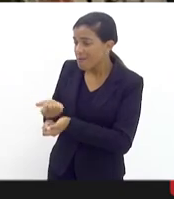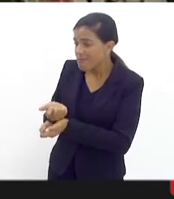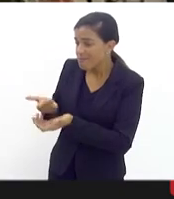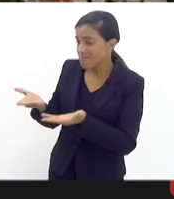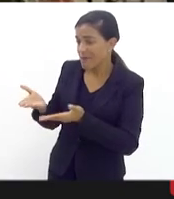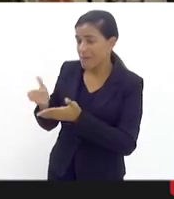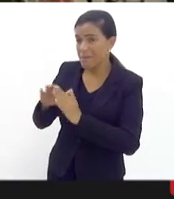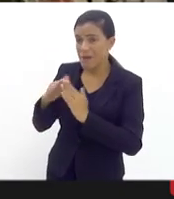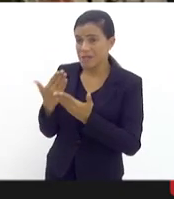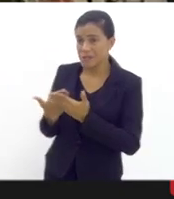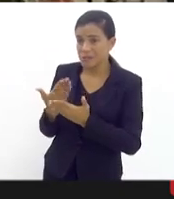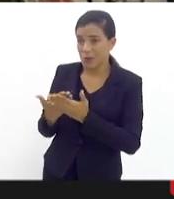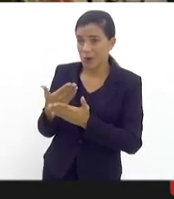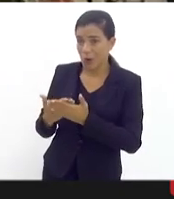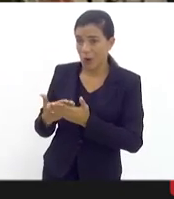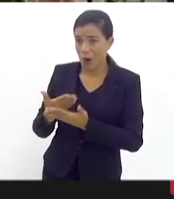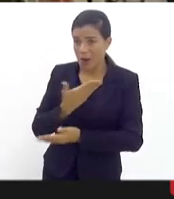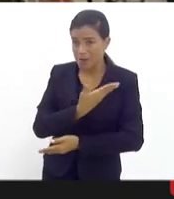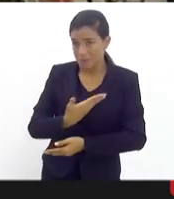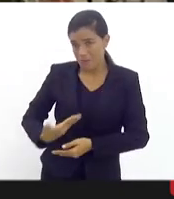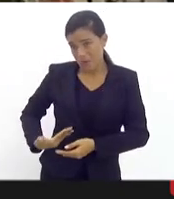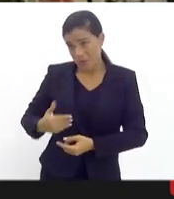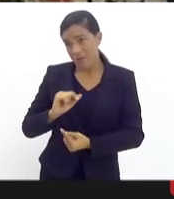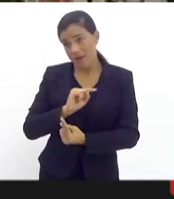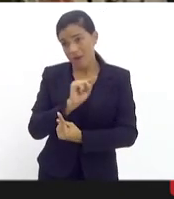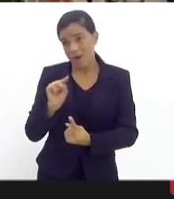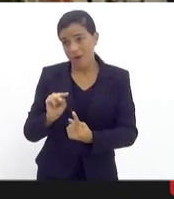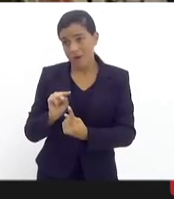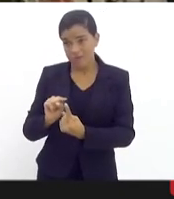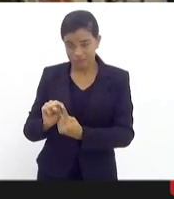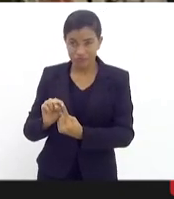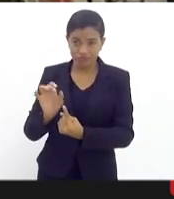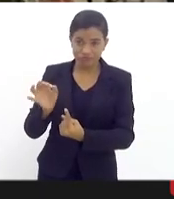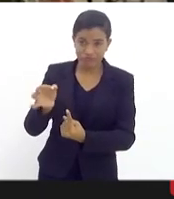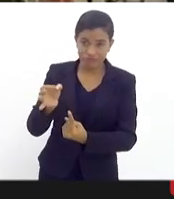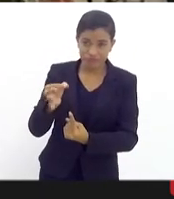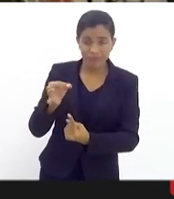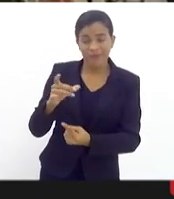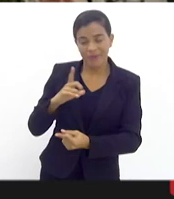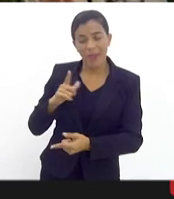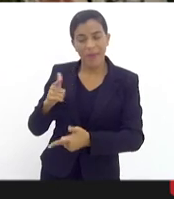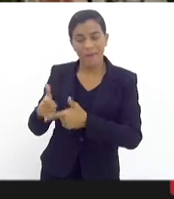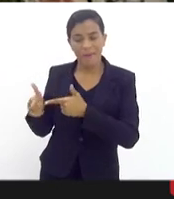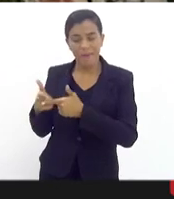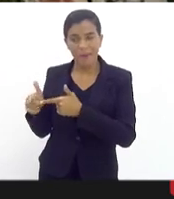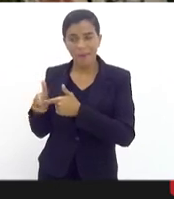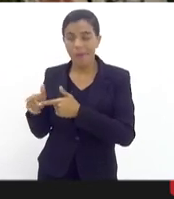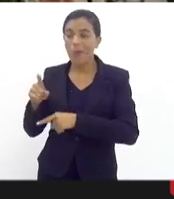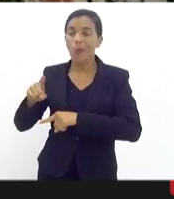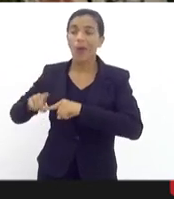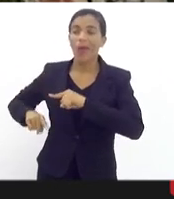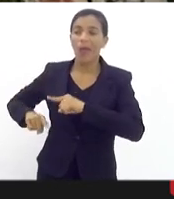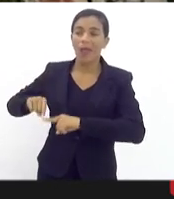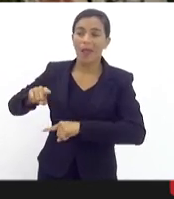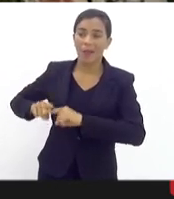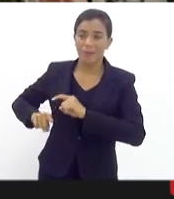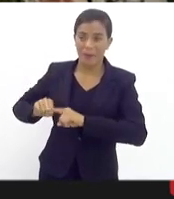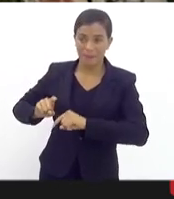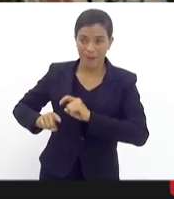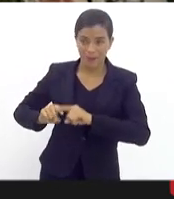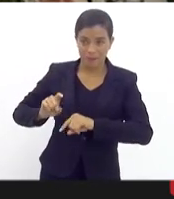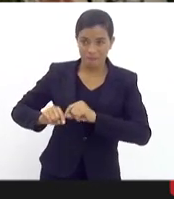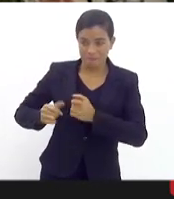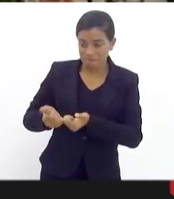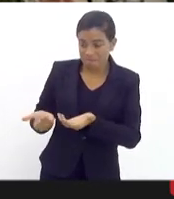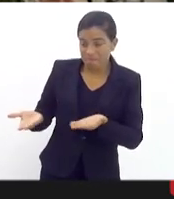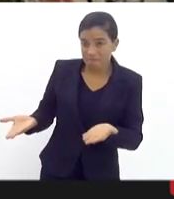escola pública brasileira, que é o nosso objetivo, não é? Há também esse nó do equipamento. Nessa escola